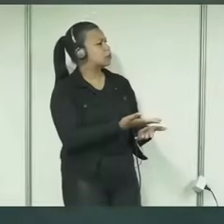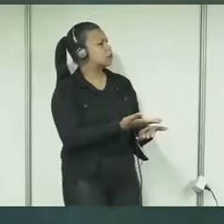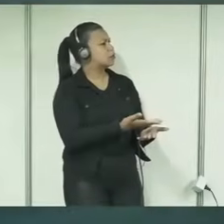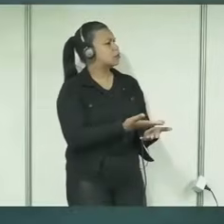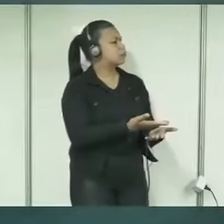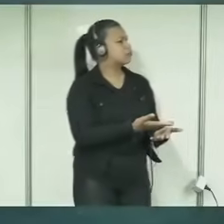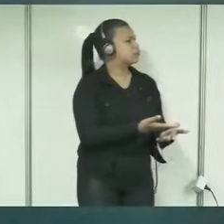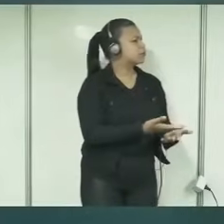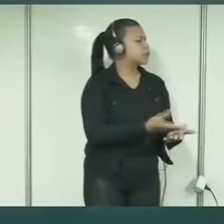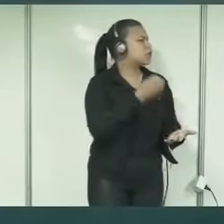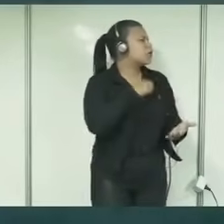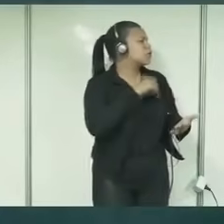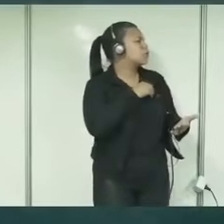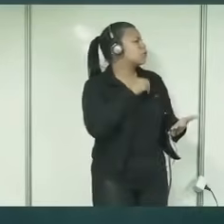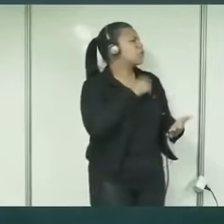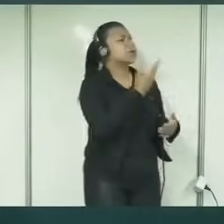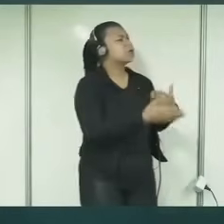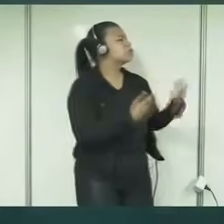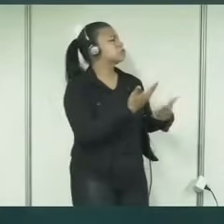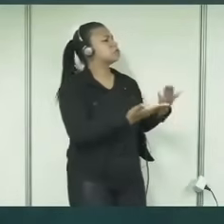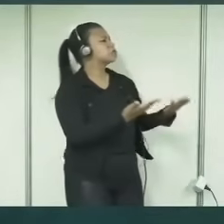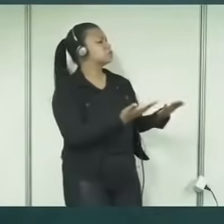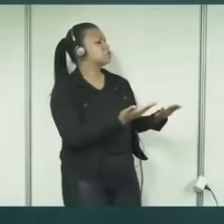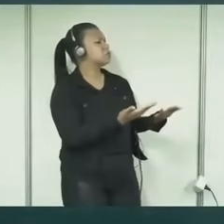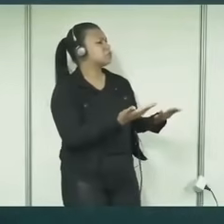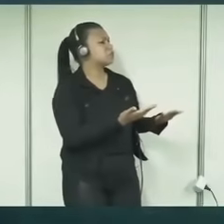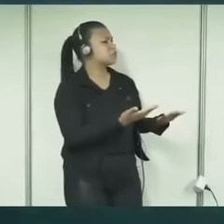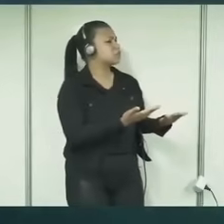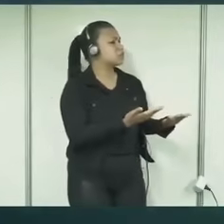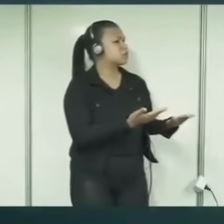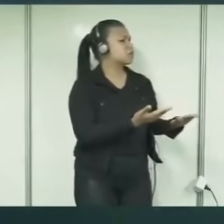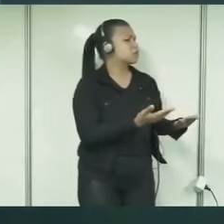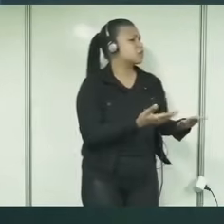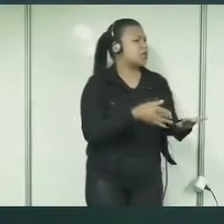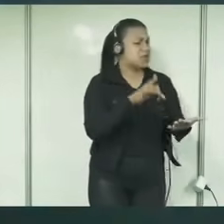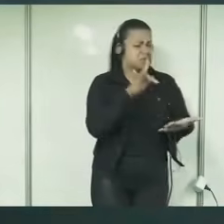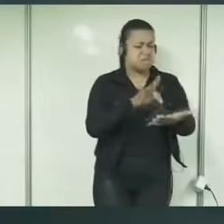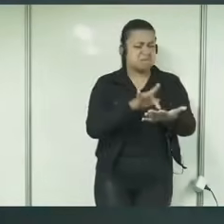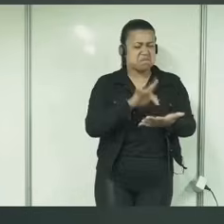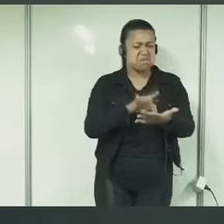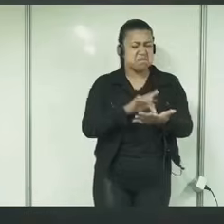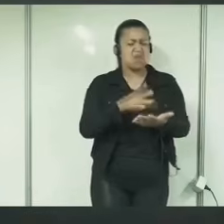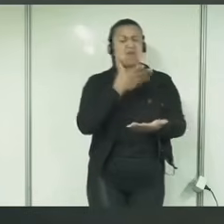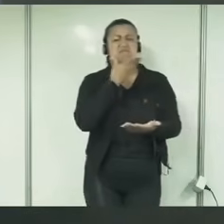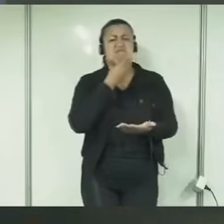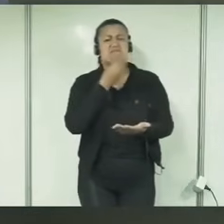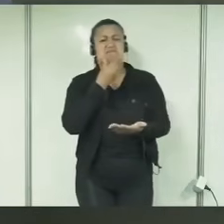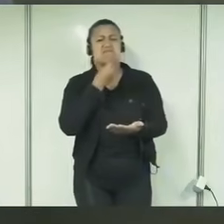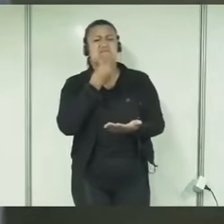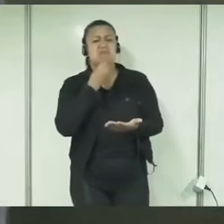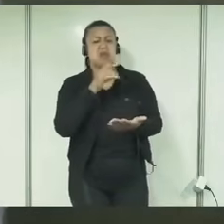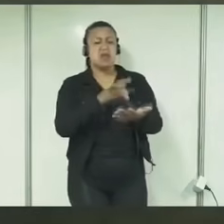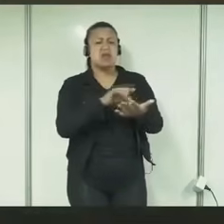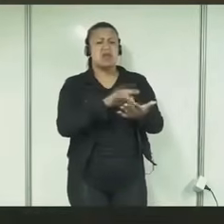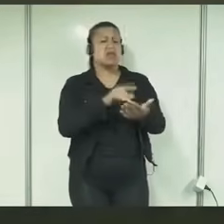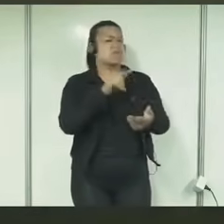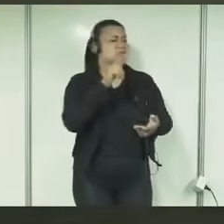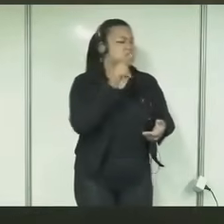foram seus pecados, seu jeito honesto de